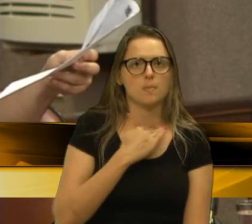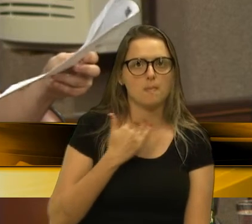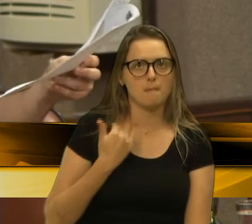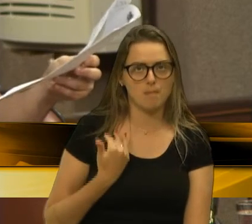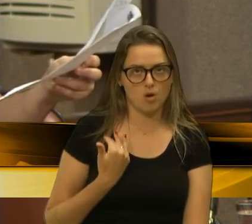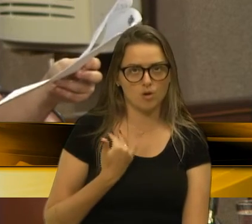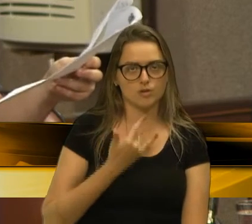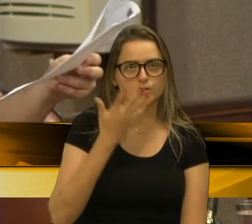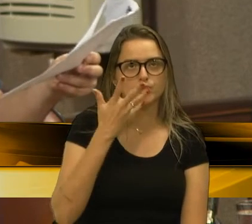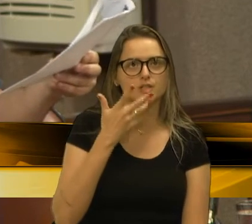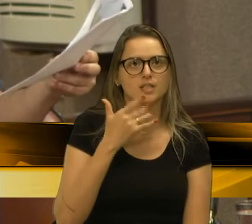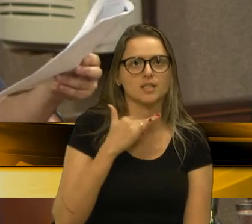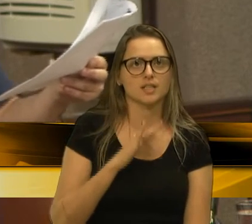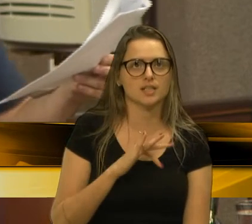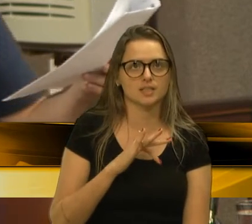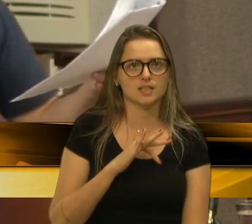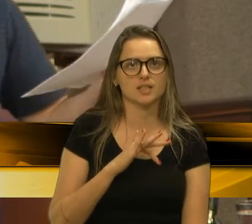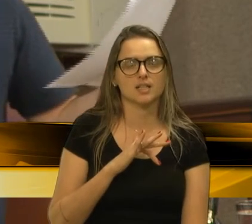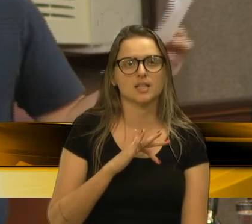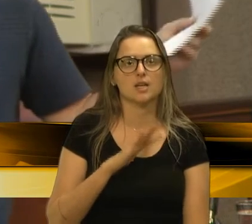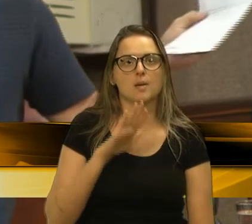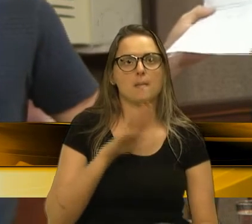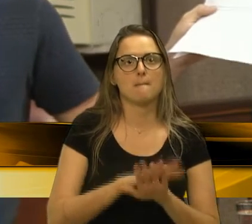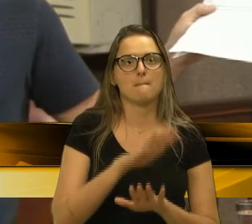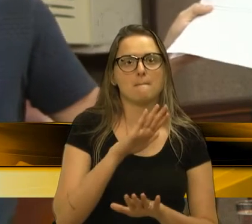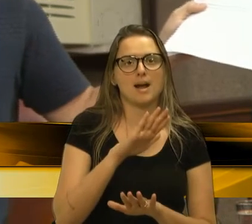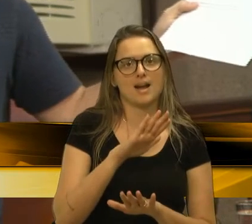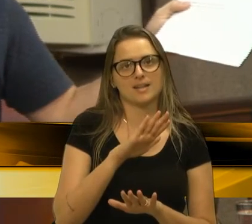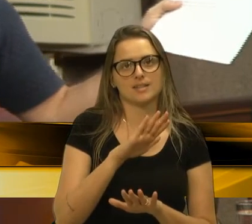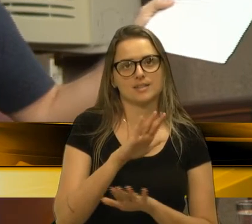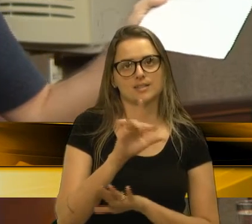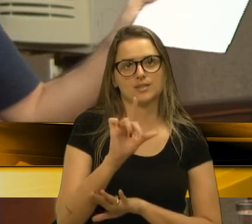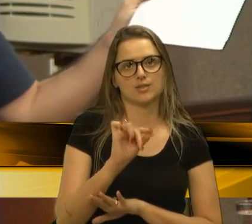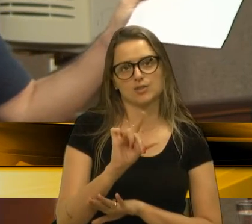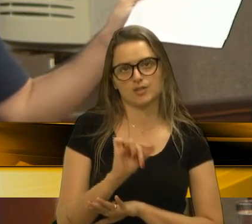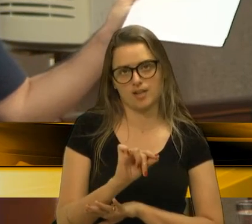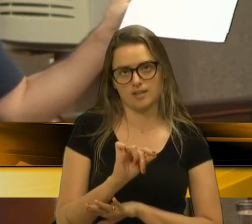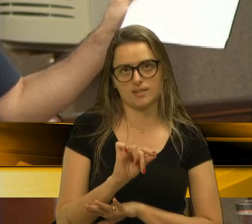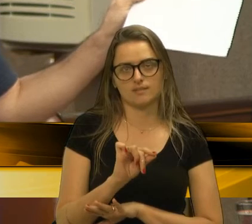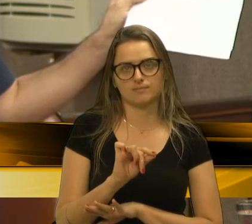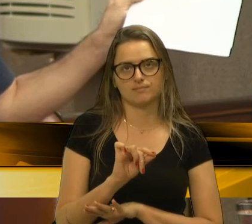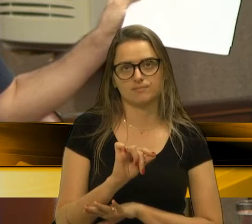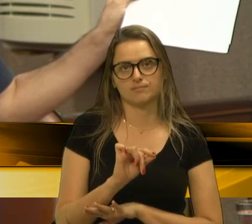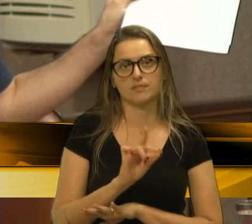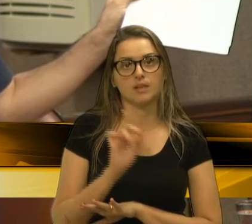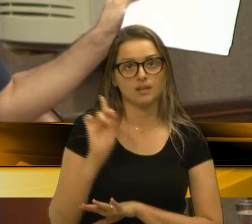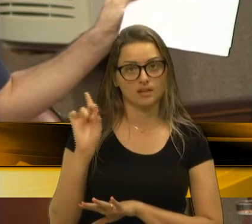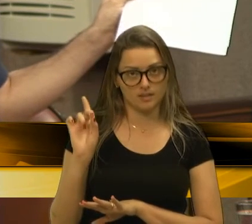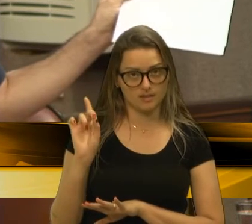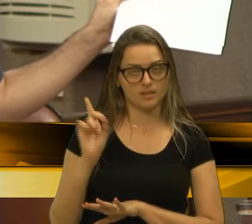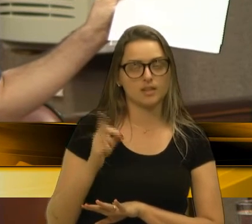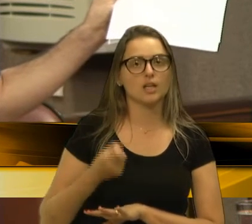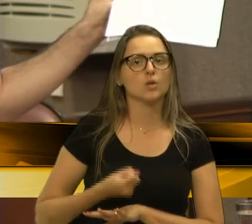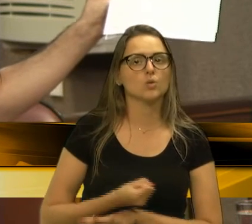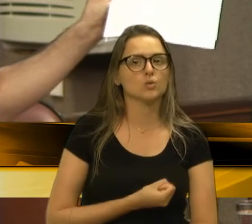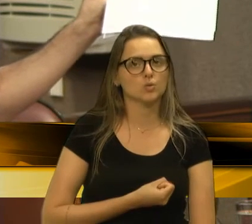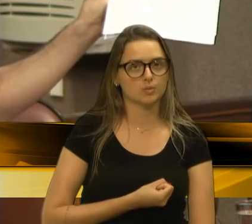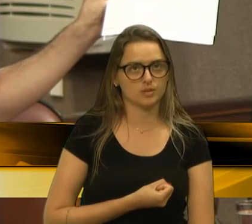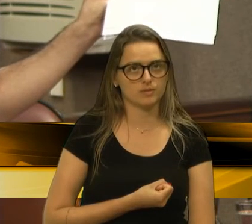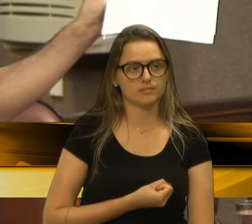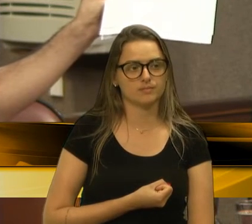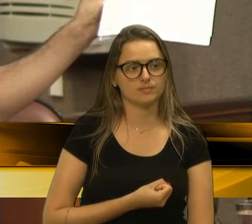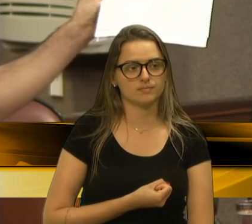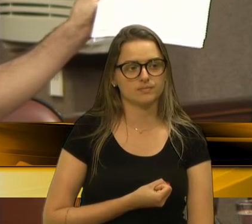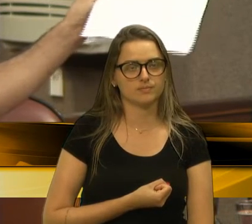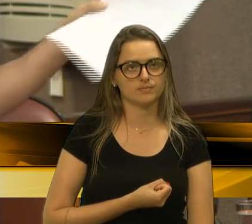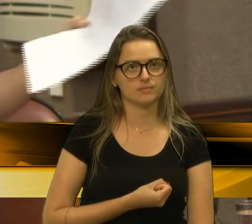mortalidade infantil, passou da casa dos 2 dígitos. Está aqui, vereador Edilai Frisso. Isso daqui é um crime